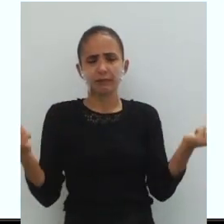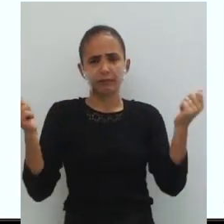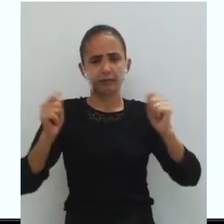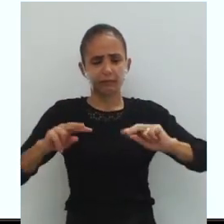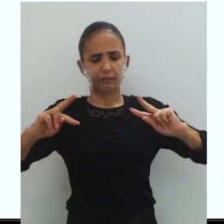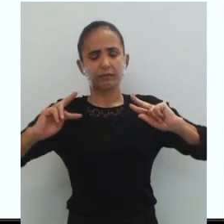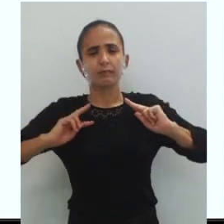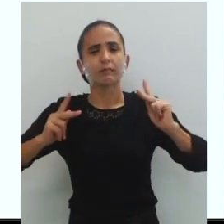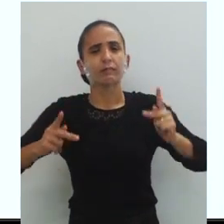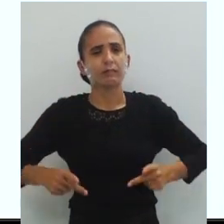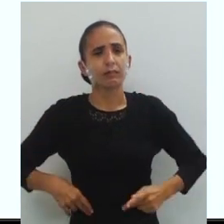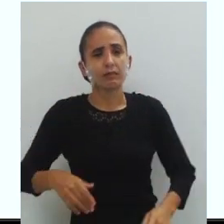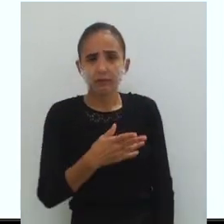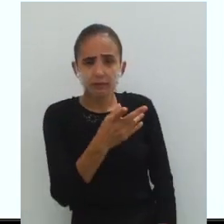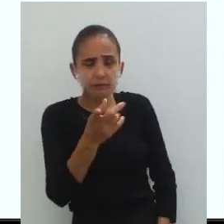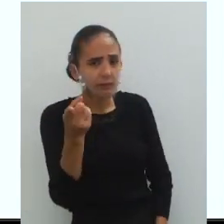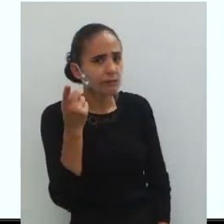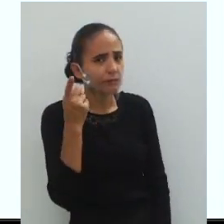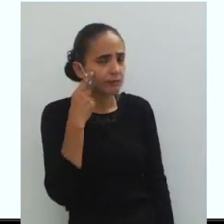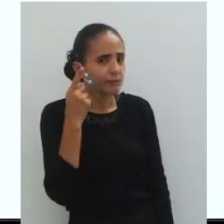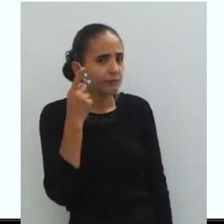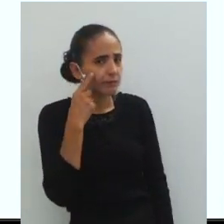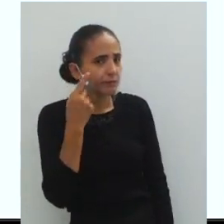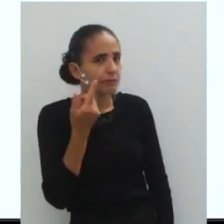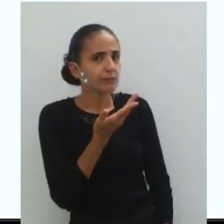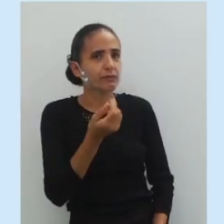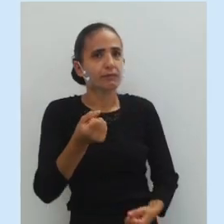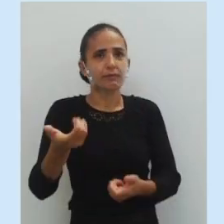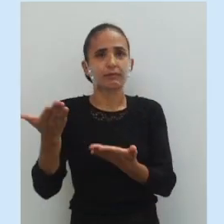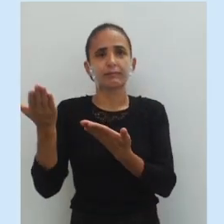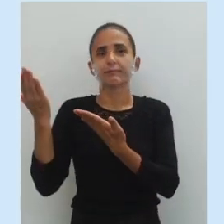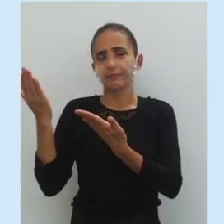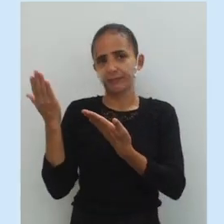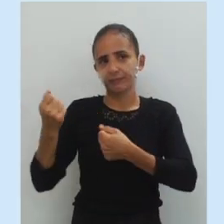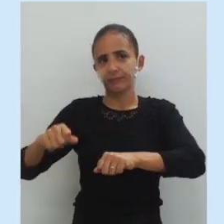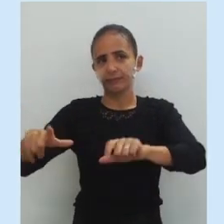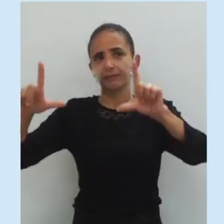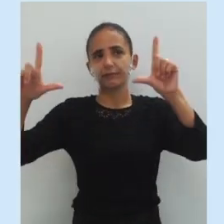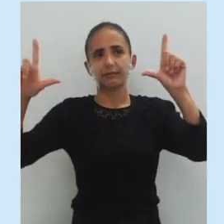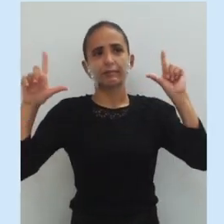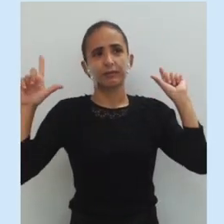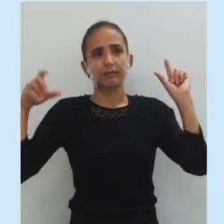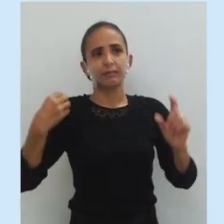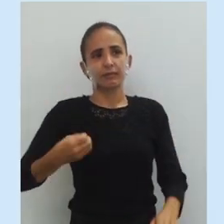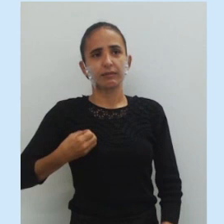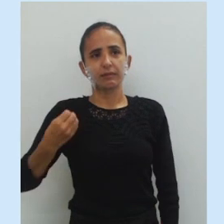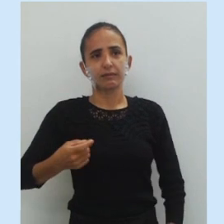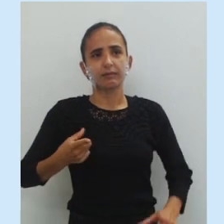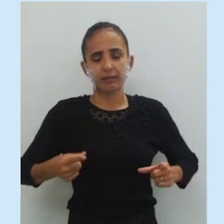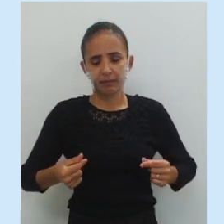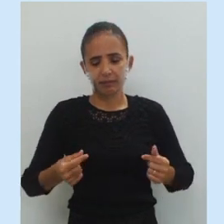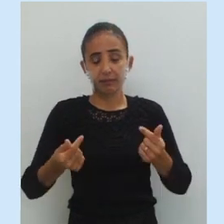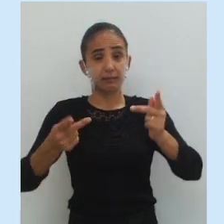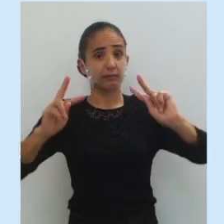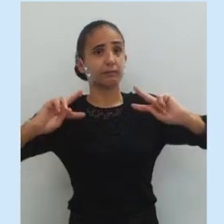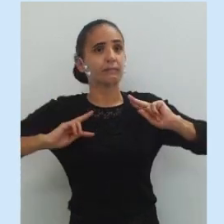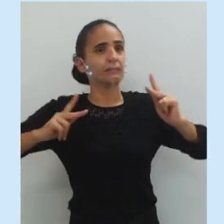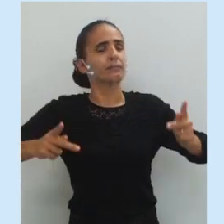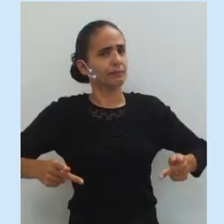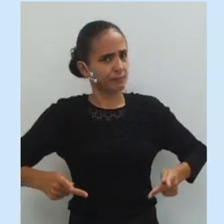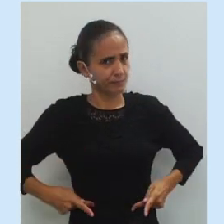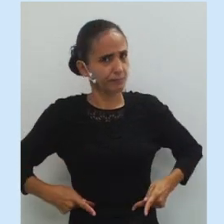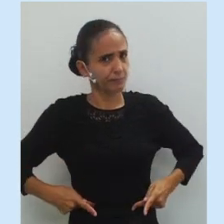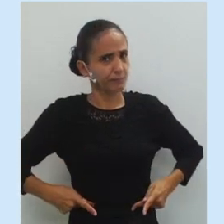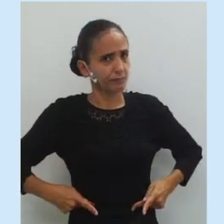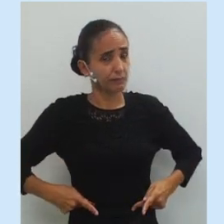capital humano. Se você observar aí na telinha, vamos falar sobre a existência de capital humano,